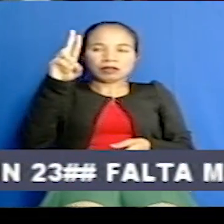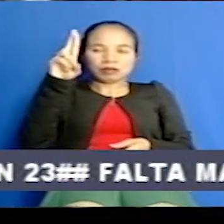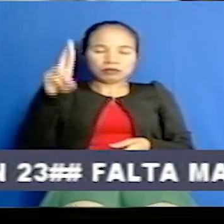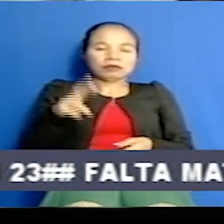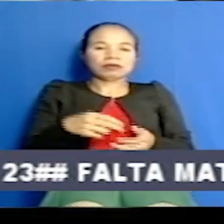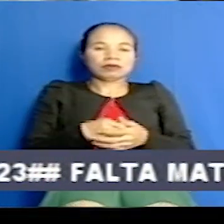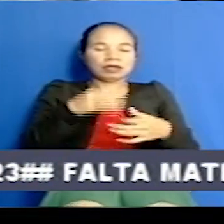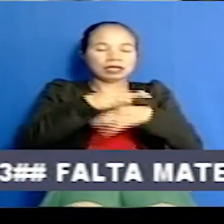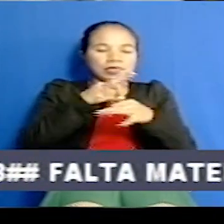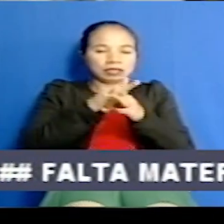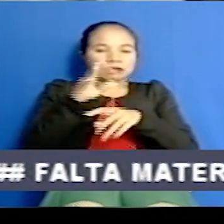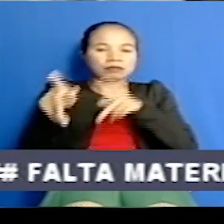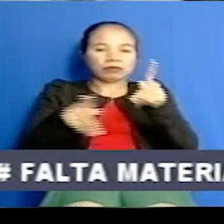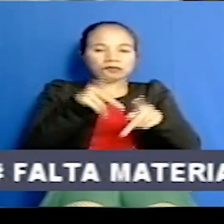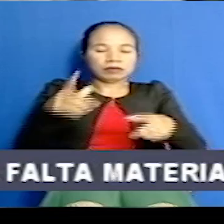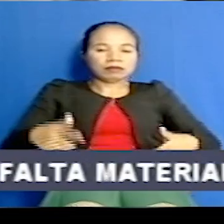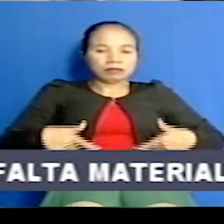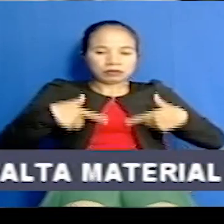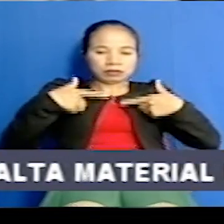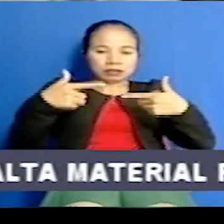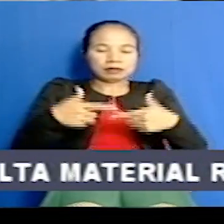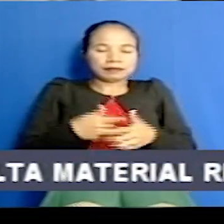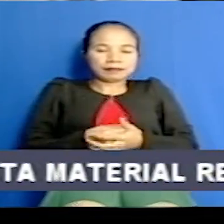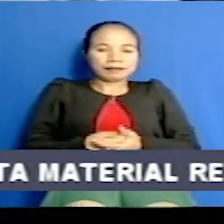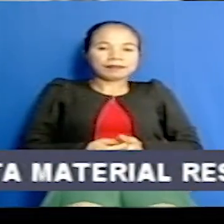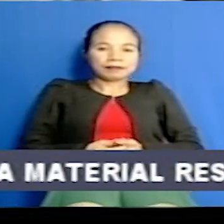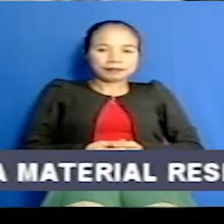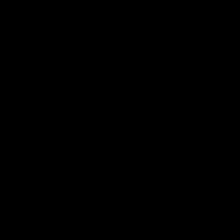gradualmente povo Niamoris. Lucas Monteiro, RTT Ali.